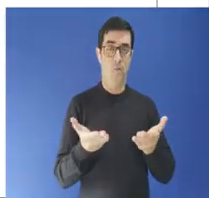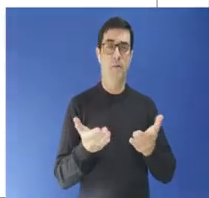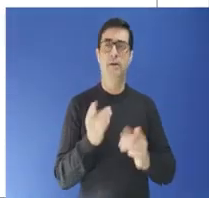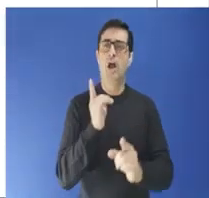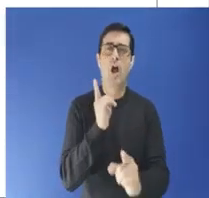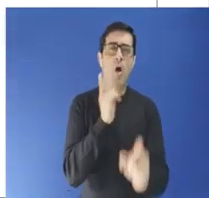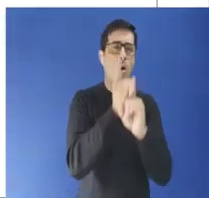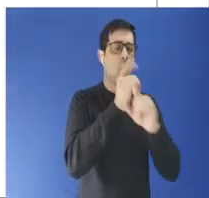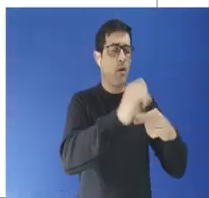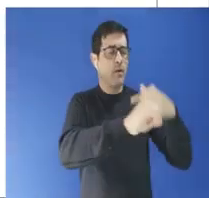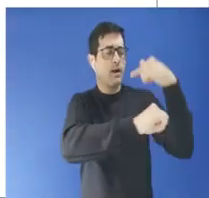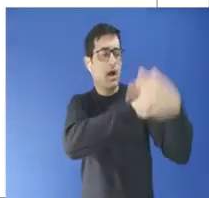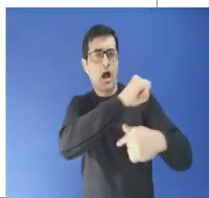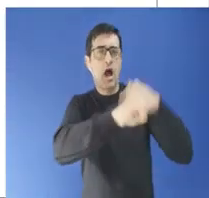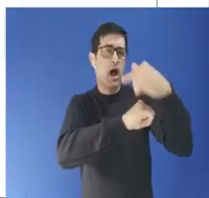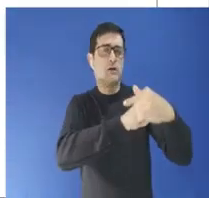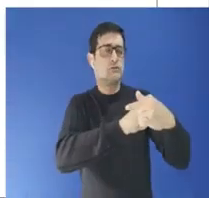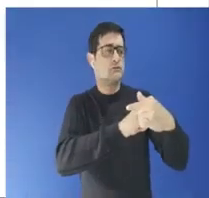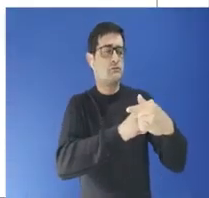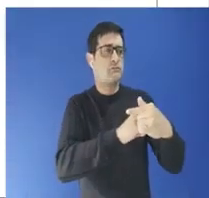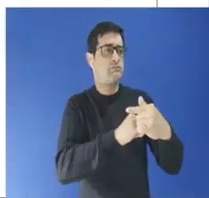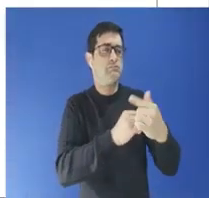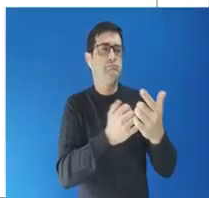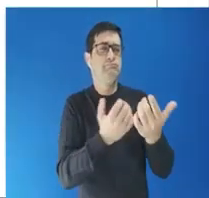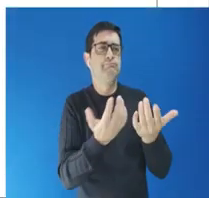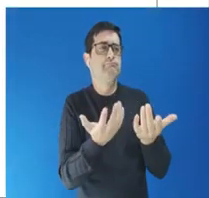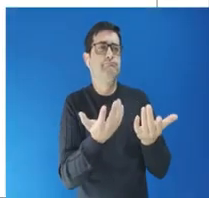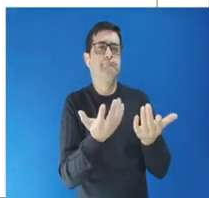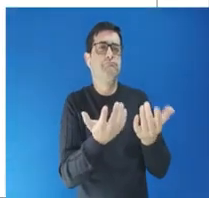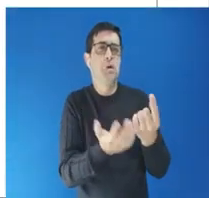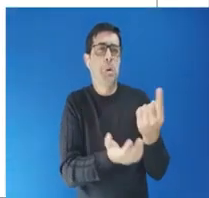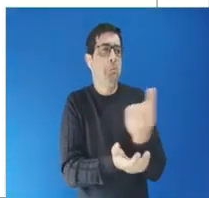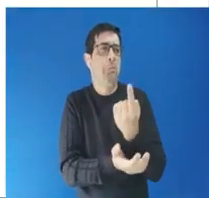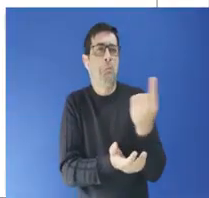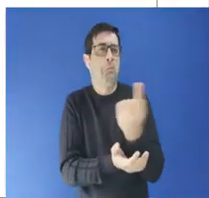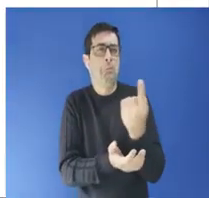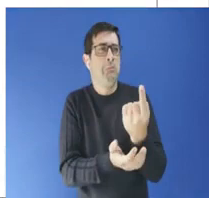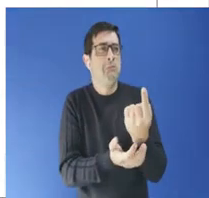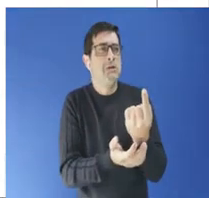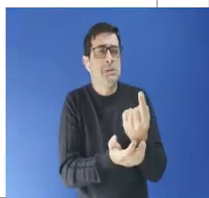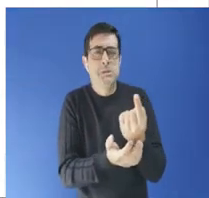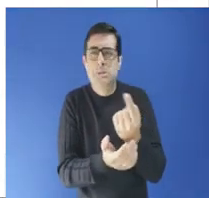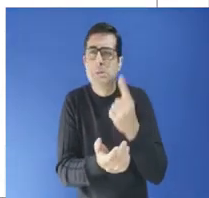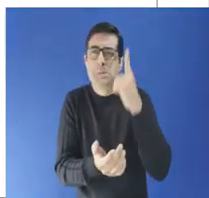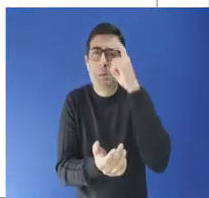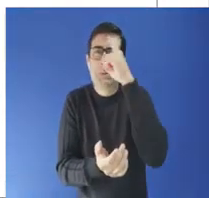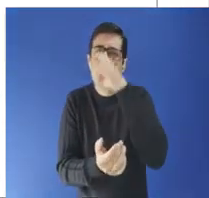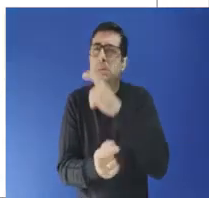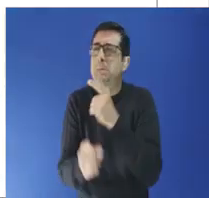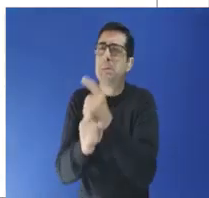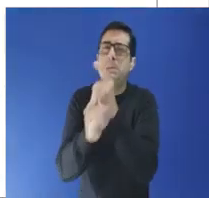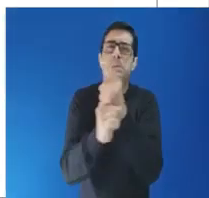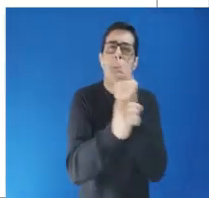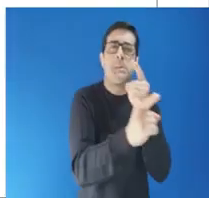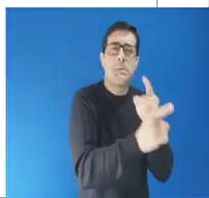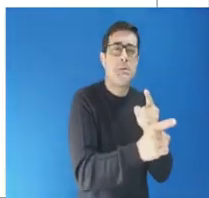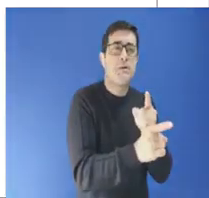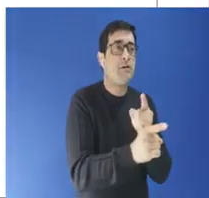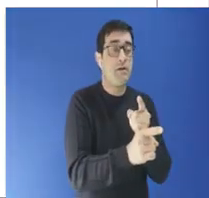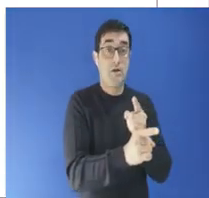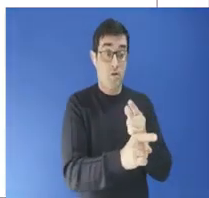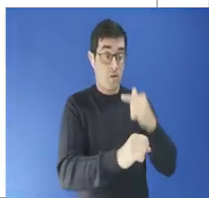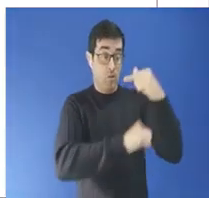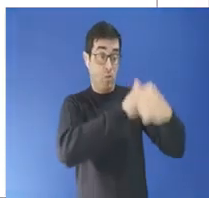se encontra átomos de uma forma geral isolados, eles se encontram sempre ligados. E por isso, então,